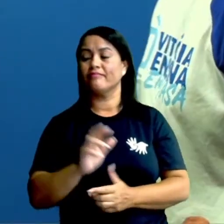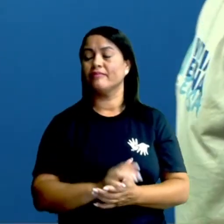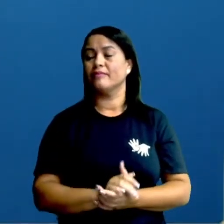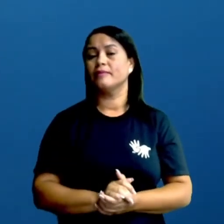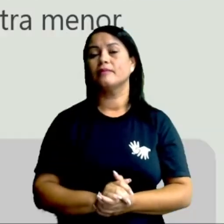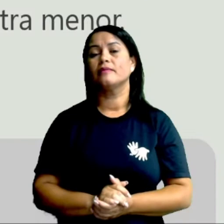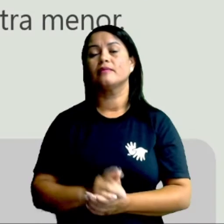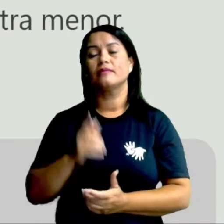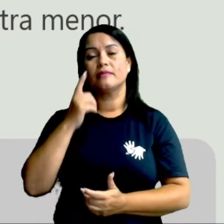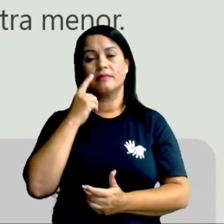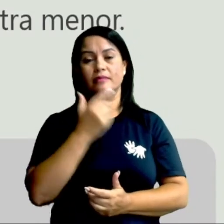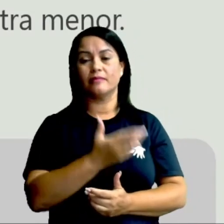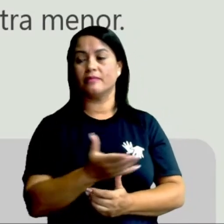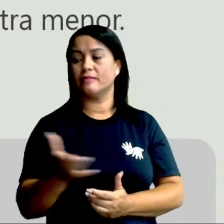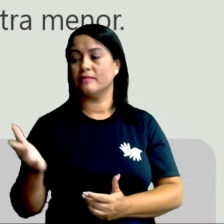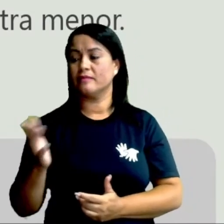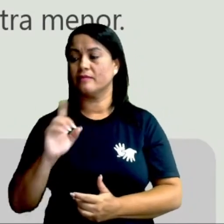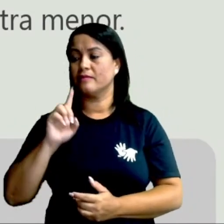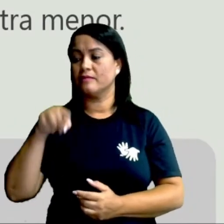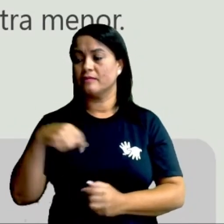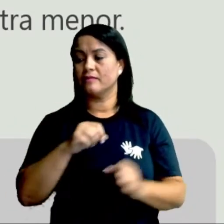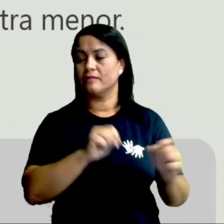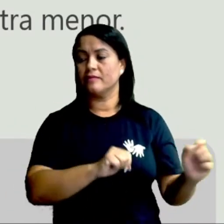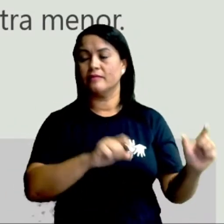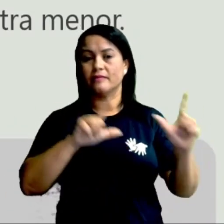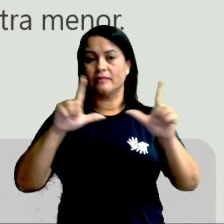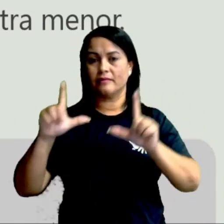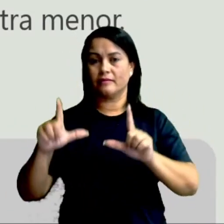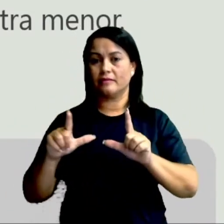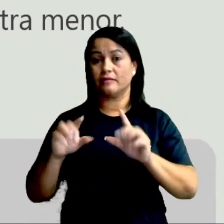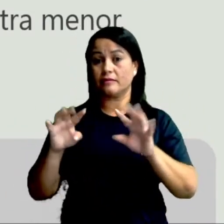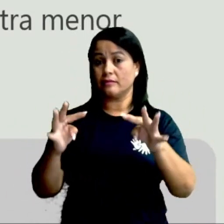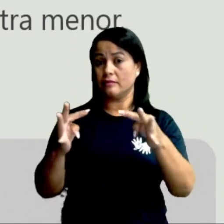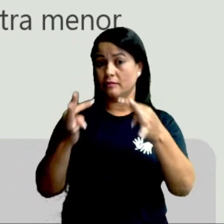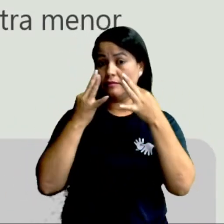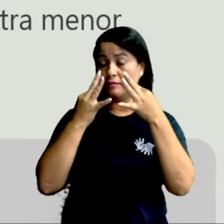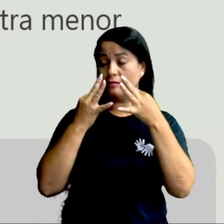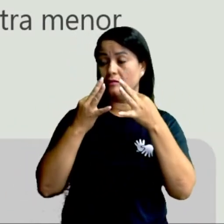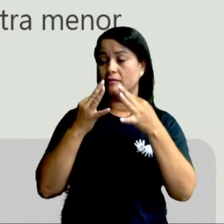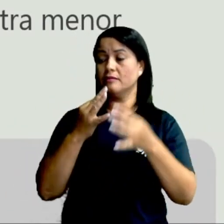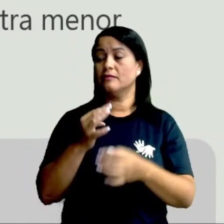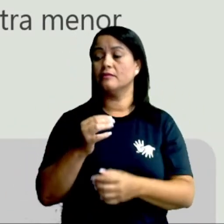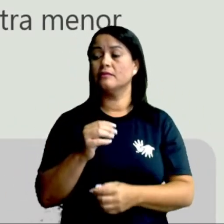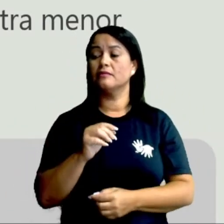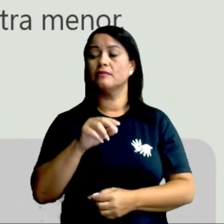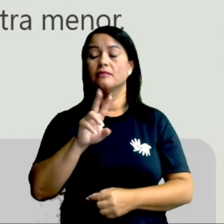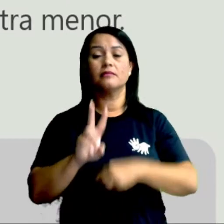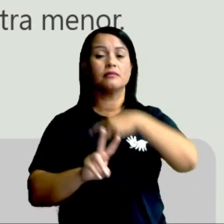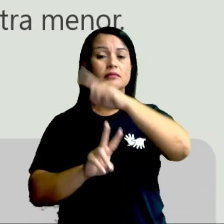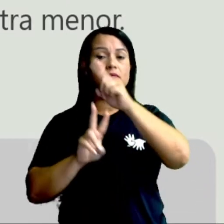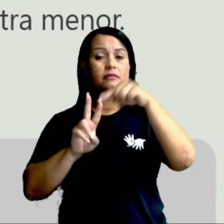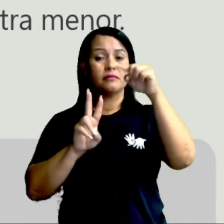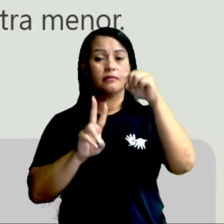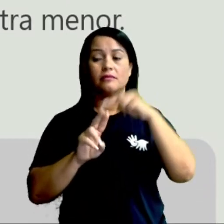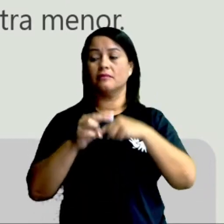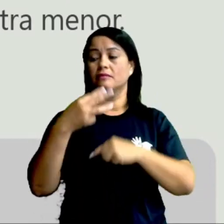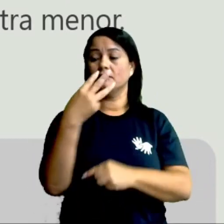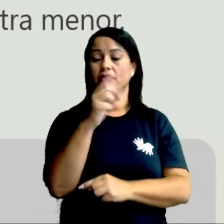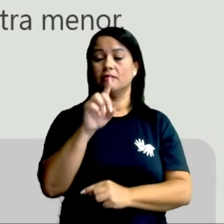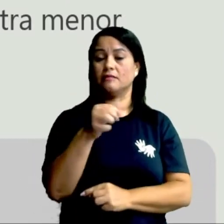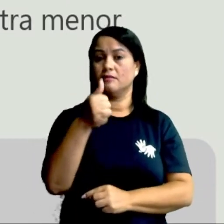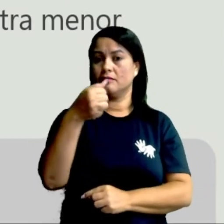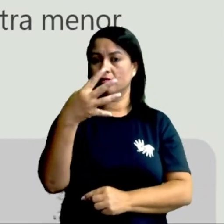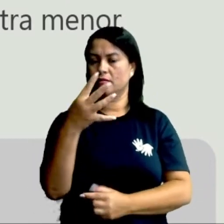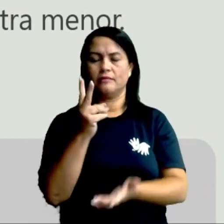Vamos para o nosso próximo. Atenção! O π constante do valor de